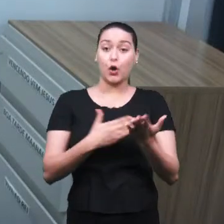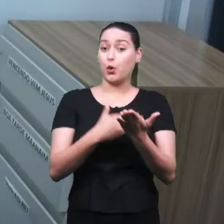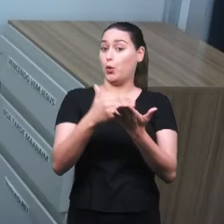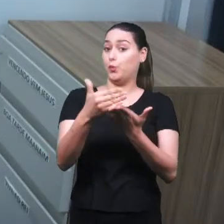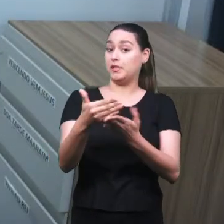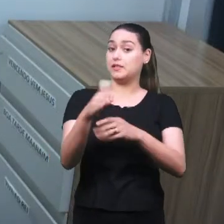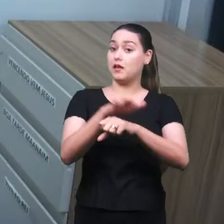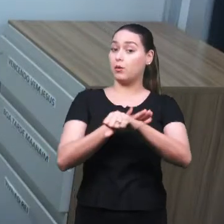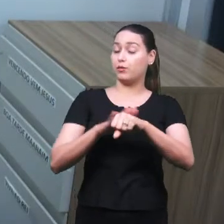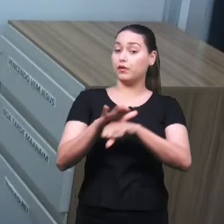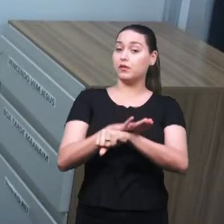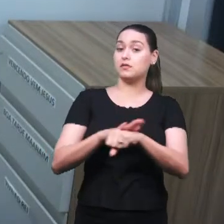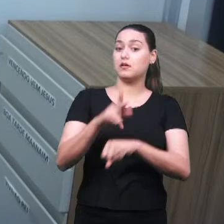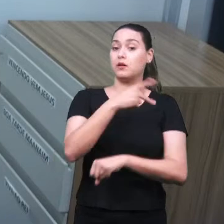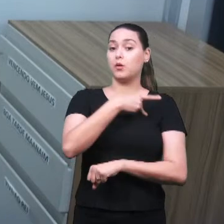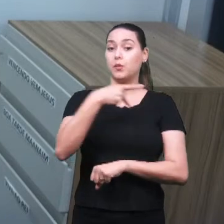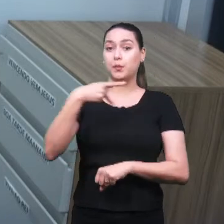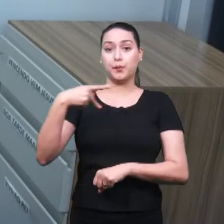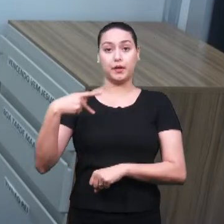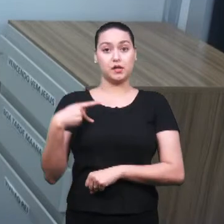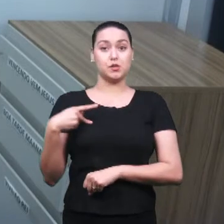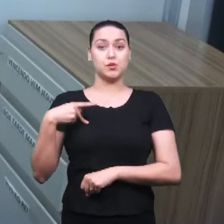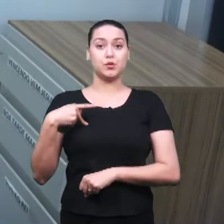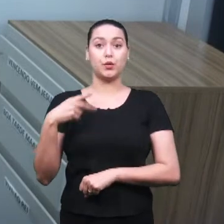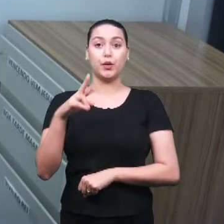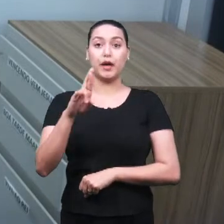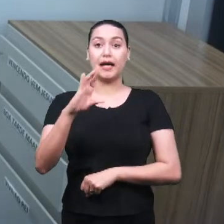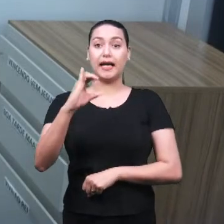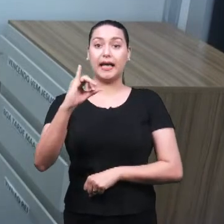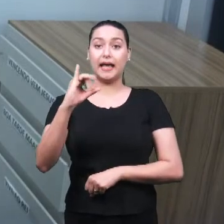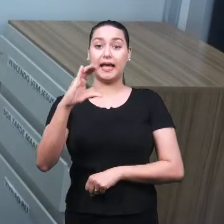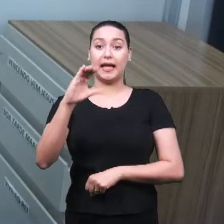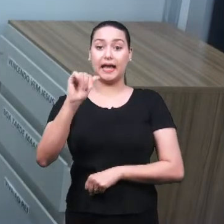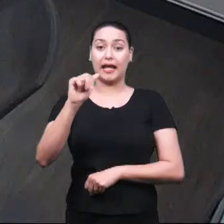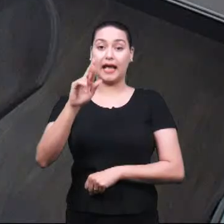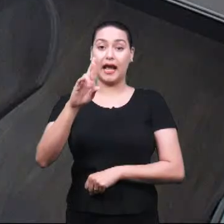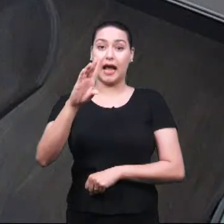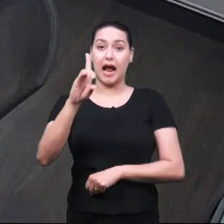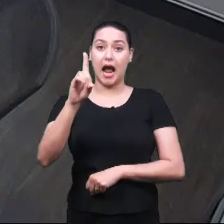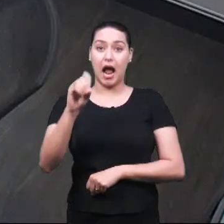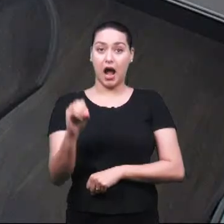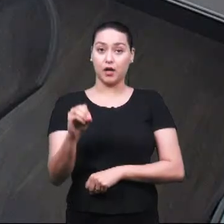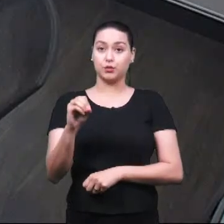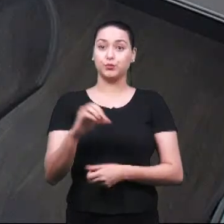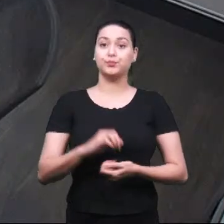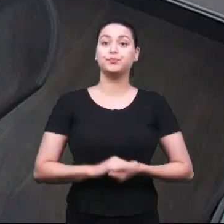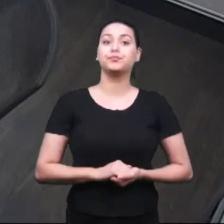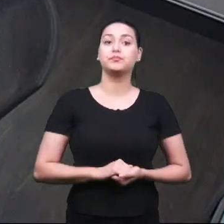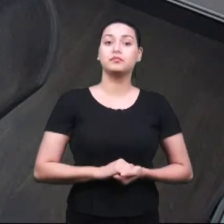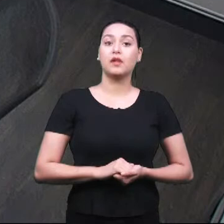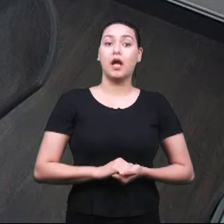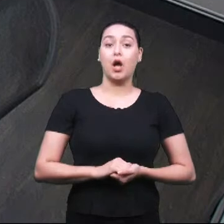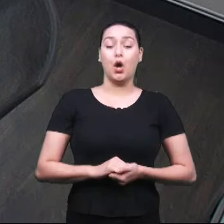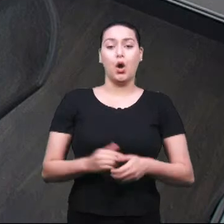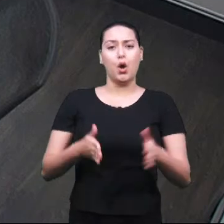querido pastor Ricardo Bravin. Pastor Ricardo Bravin, esse primeiro momento do